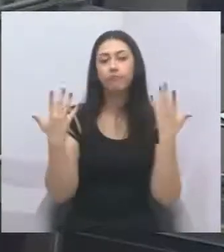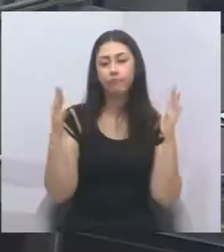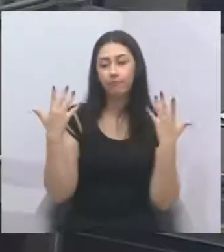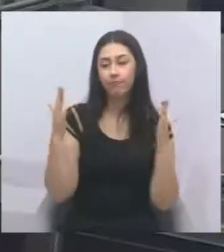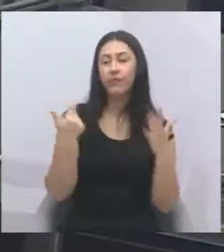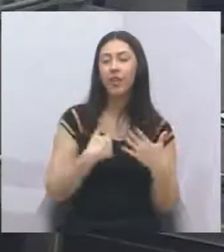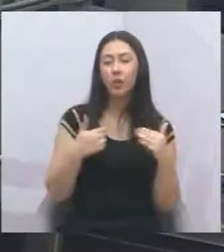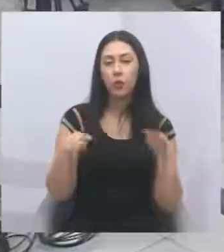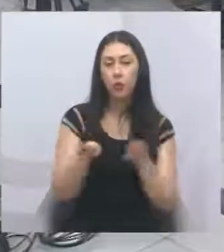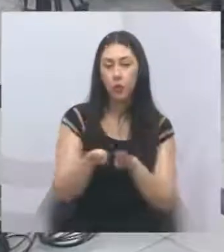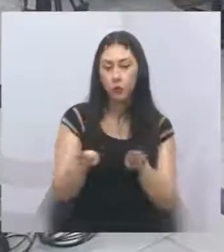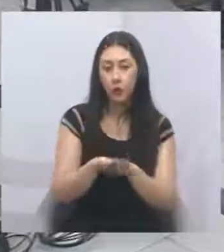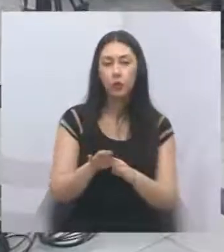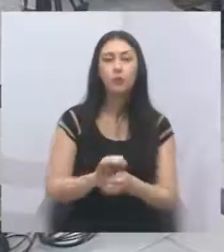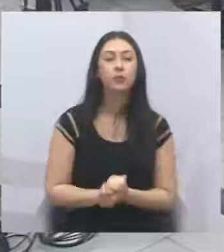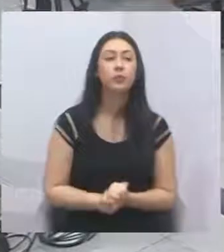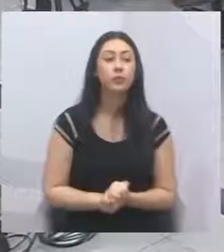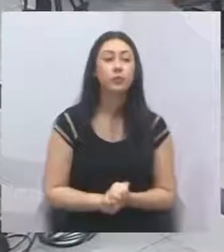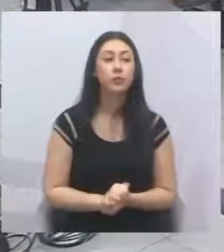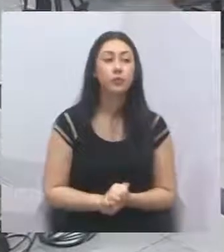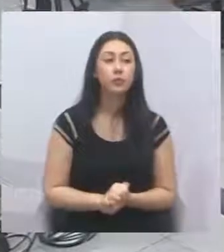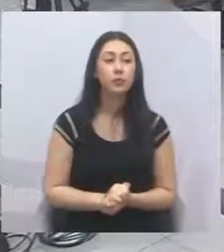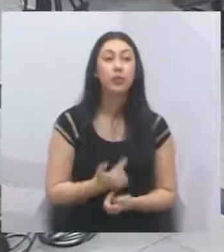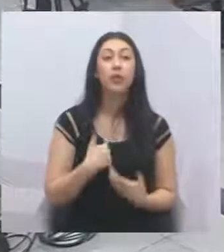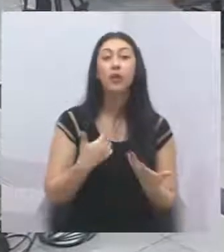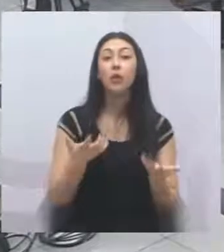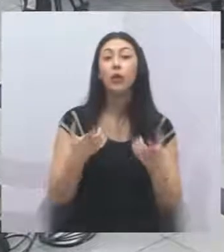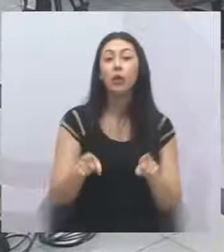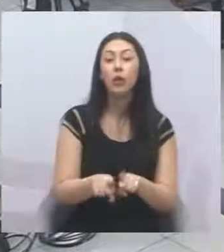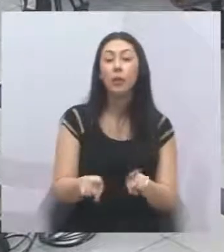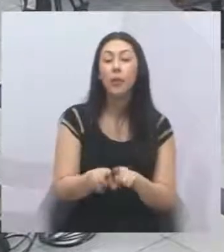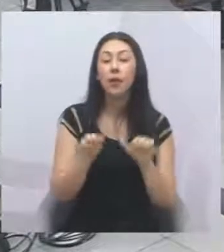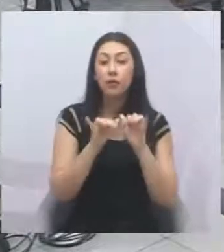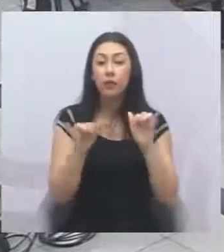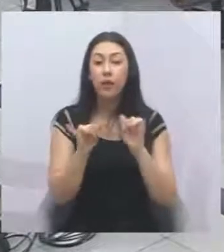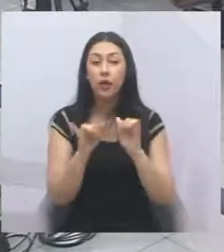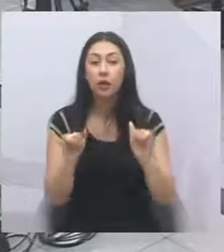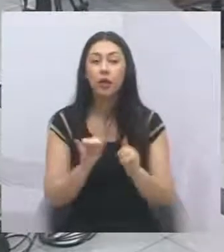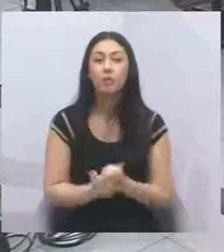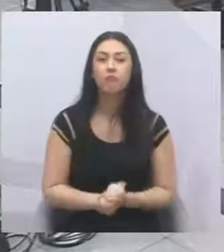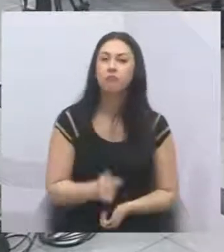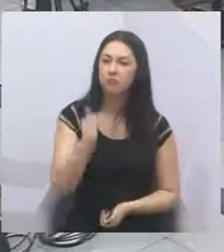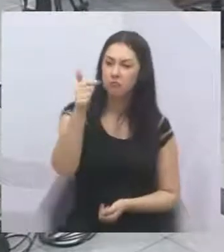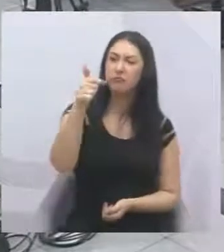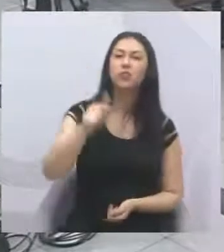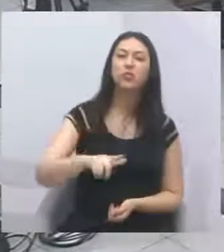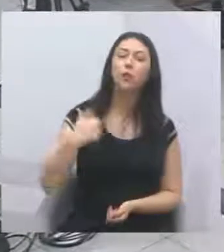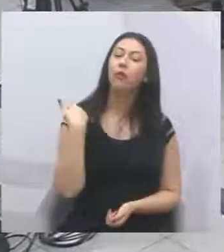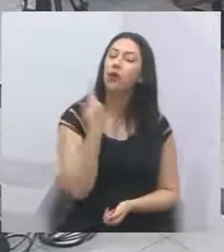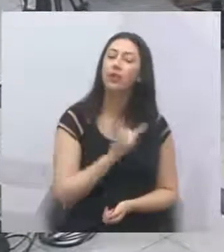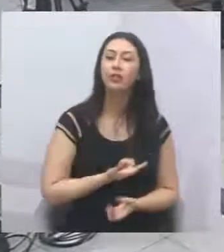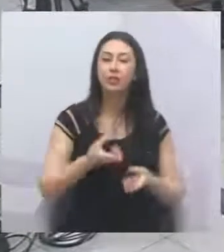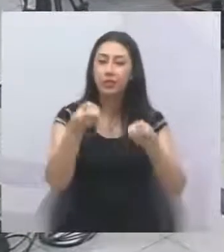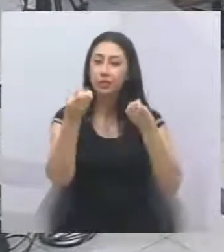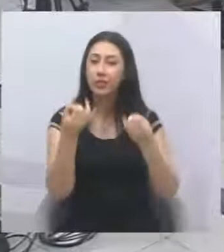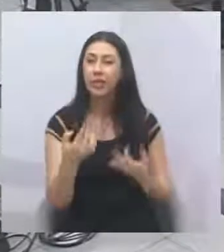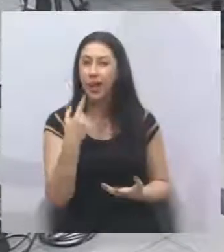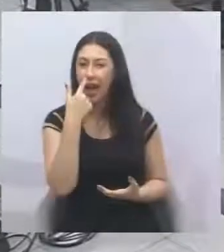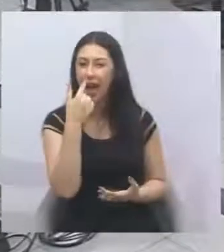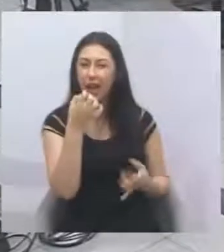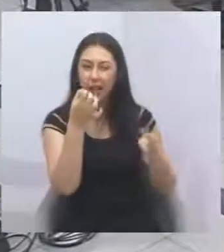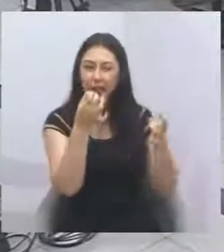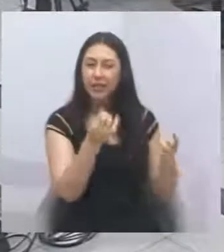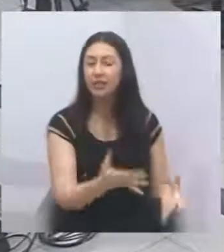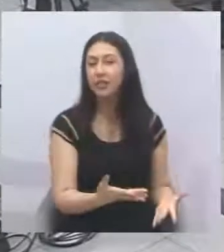pastor, eu sou favorável. Também quero comentar isso aí, pastor Timóteo. Mais uma vez, né, a gente vem falar de lixo,